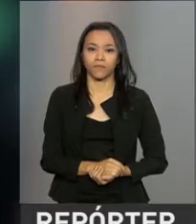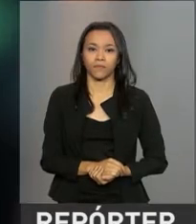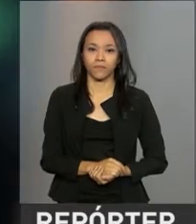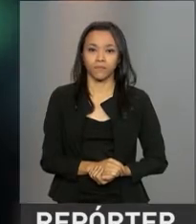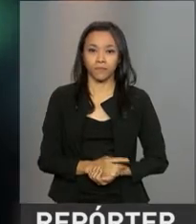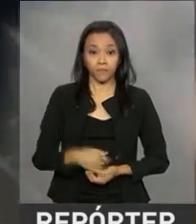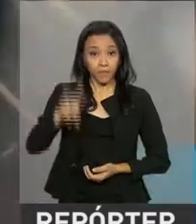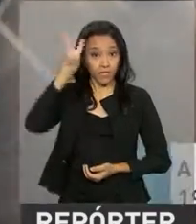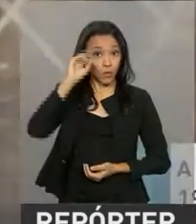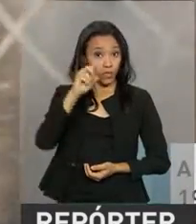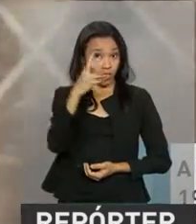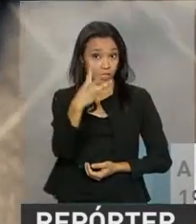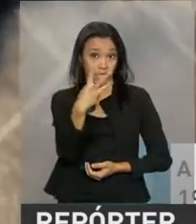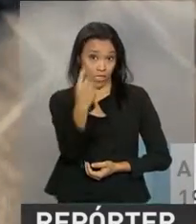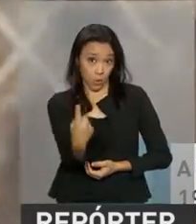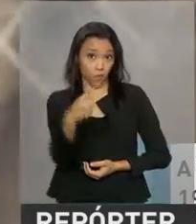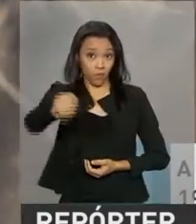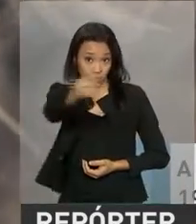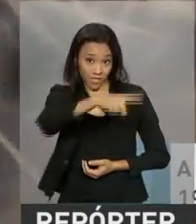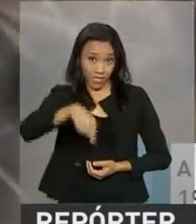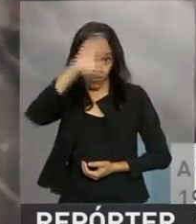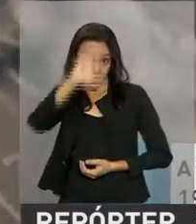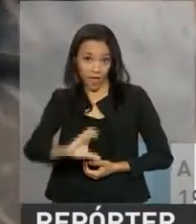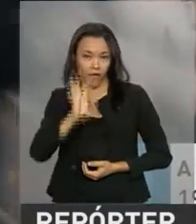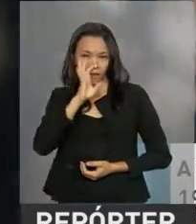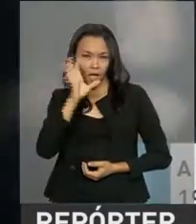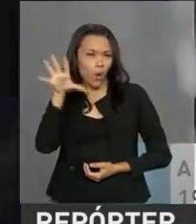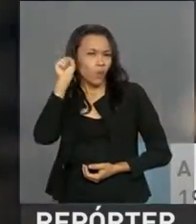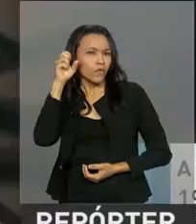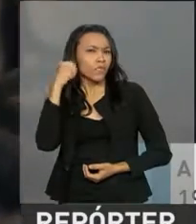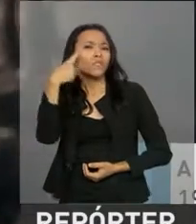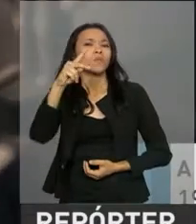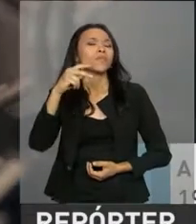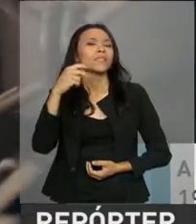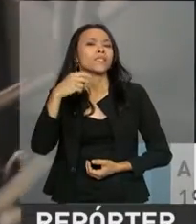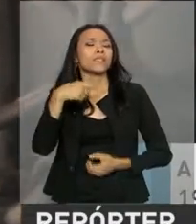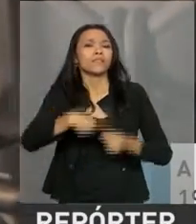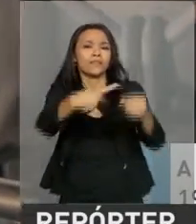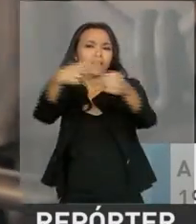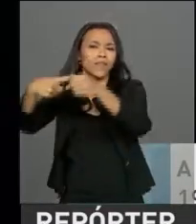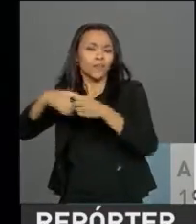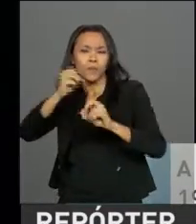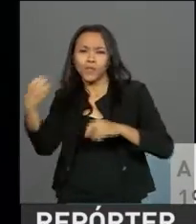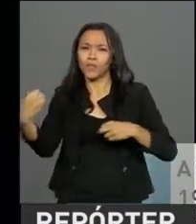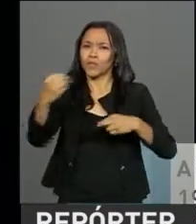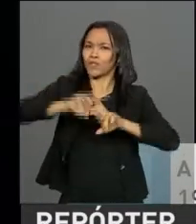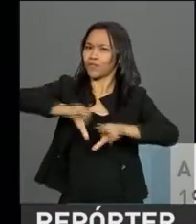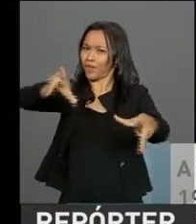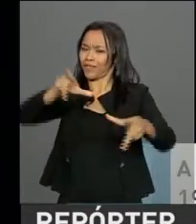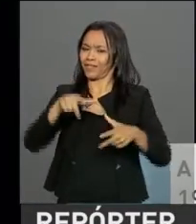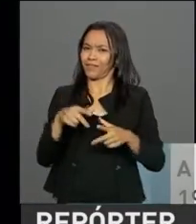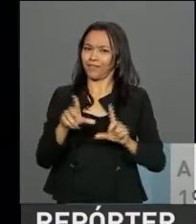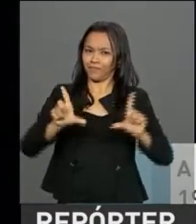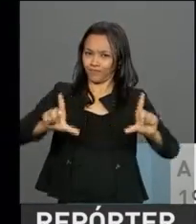Segunda-feira, dia 31, você, cidadão, vai ouvir aí na sua cidade uma nova Voz do Brasil.